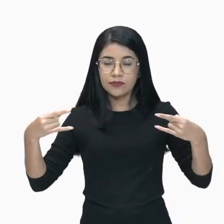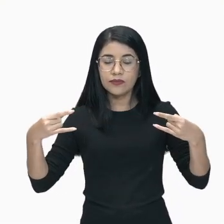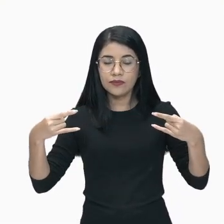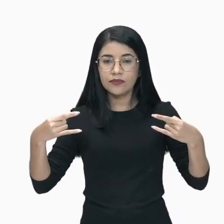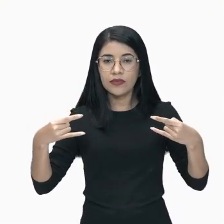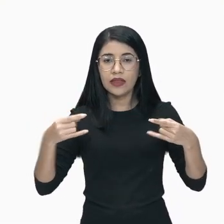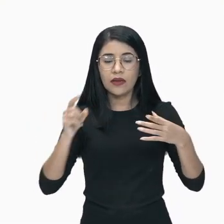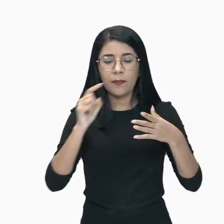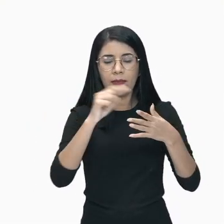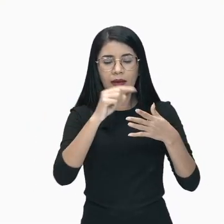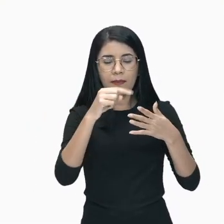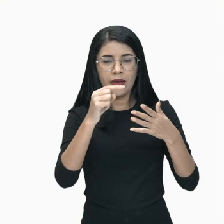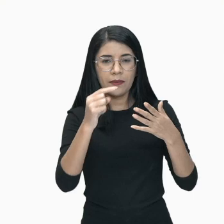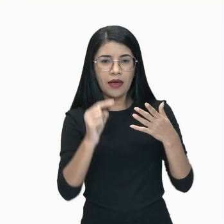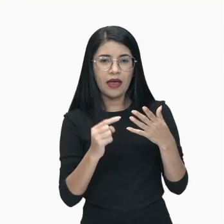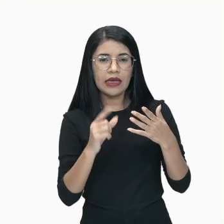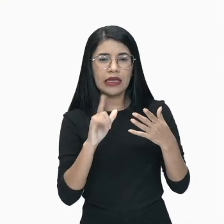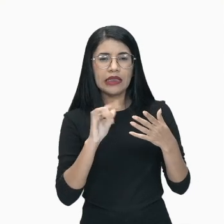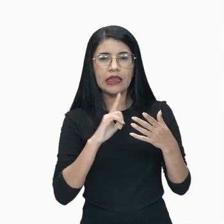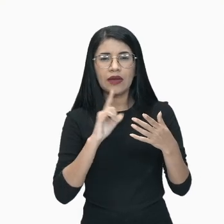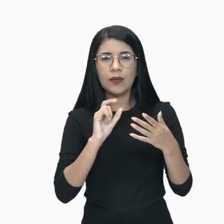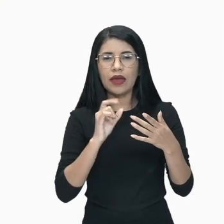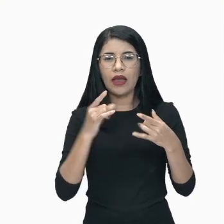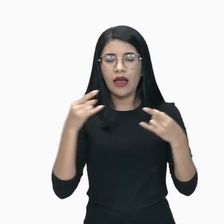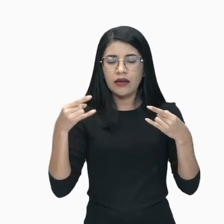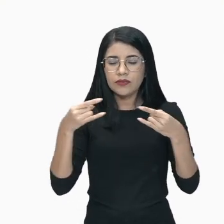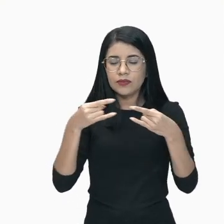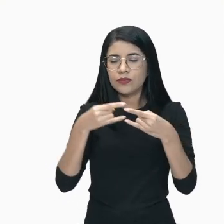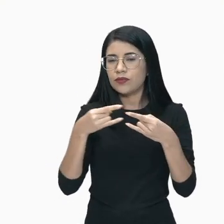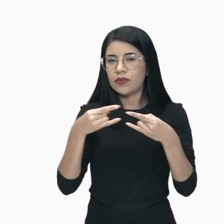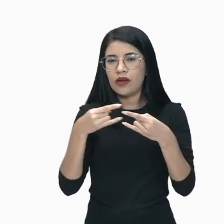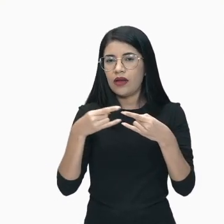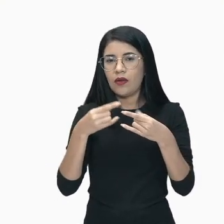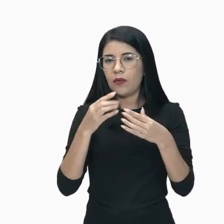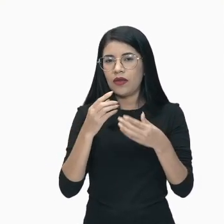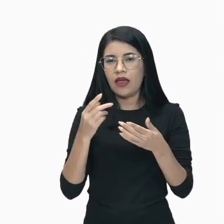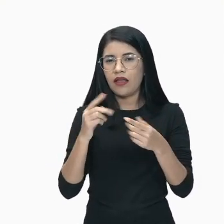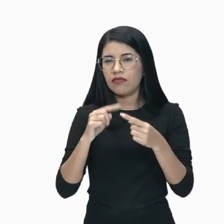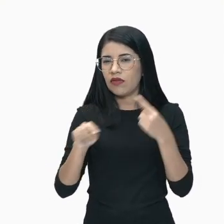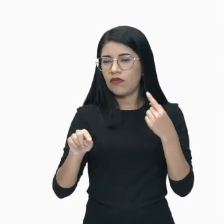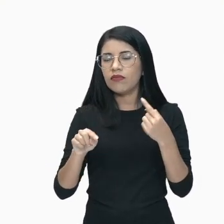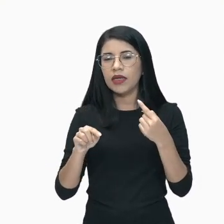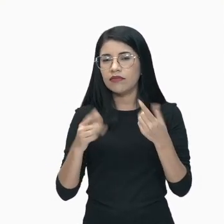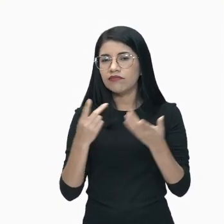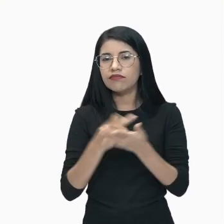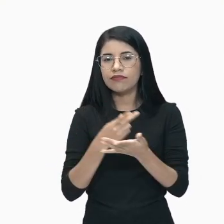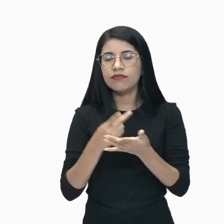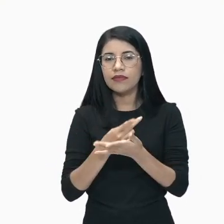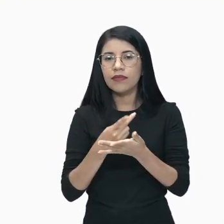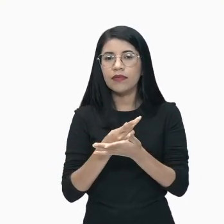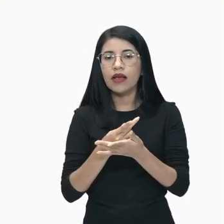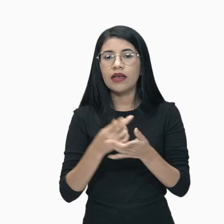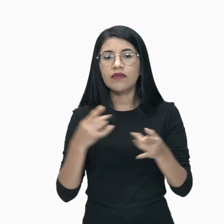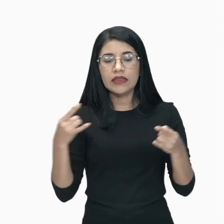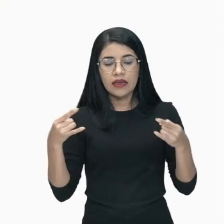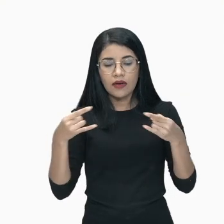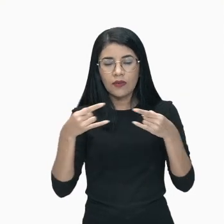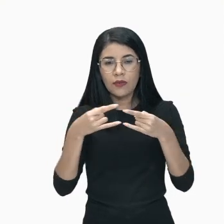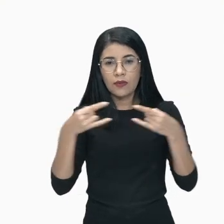essas alternativas aí que têm atração não serão consideradas. A força vai ser de